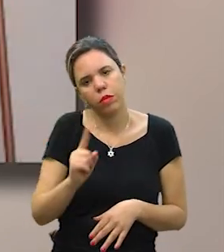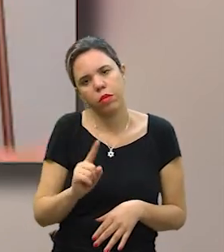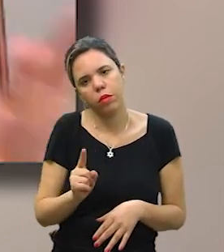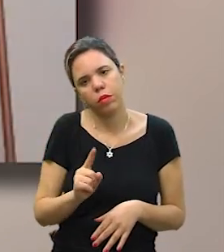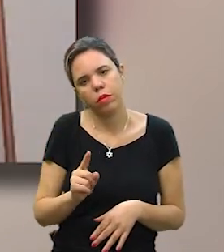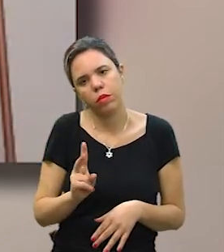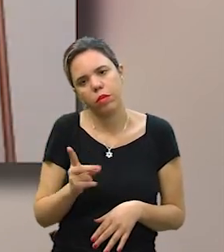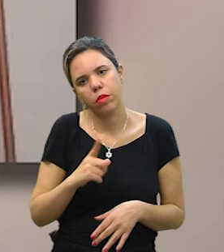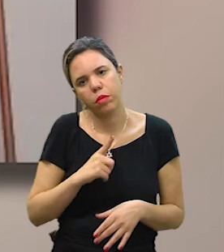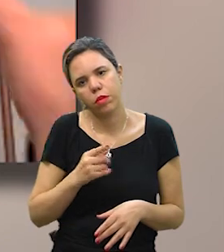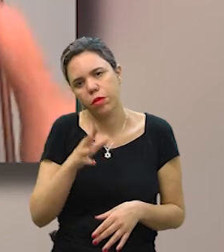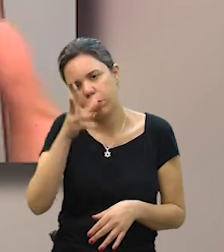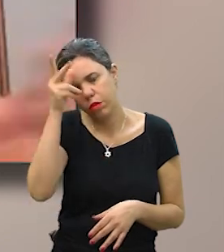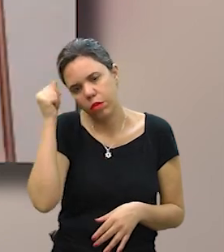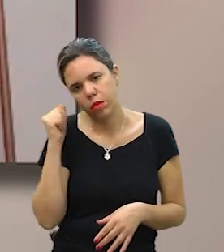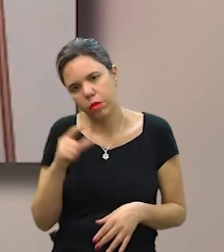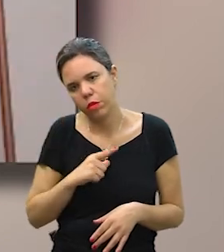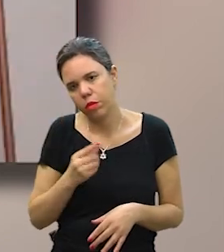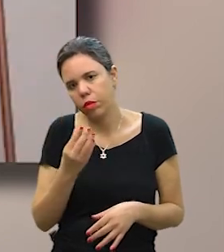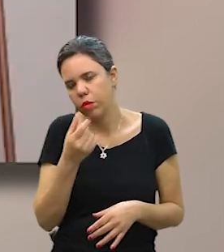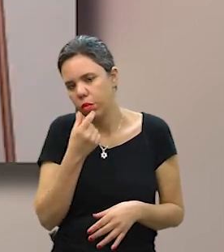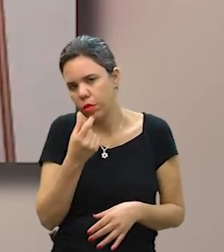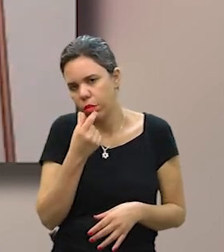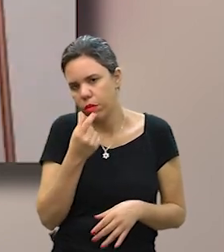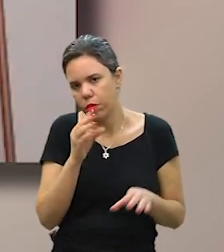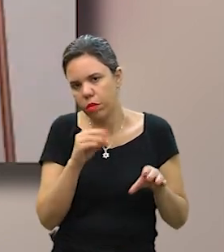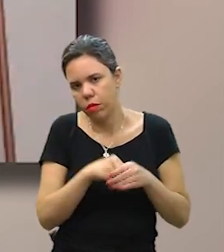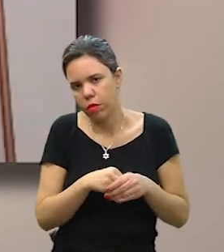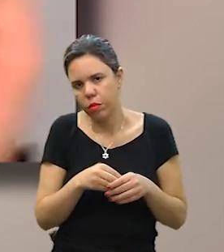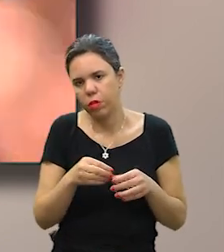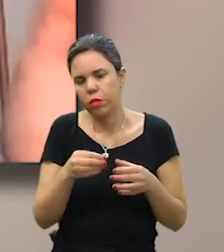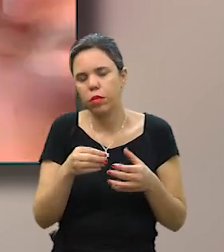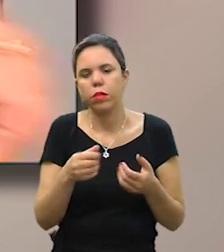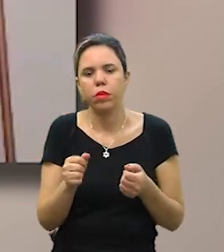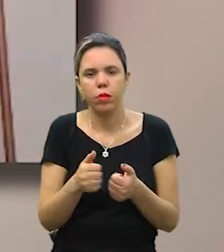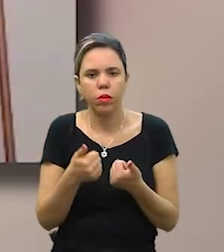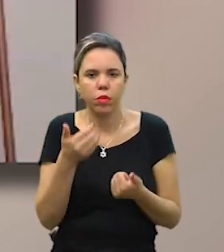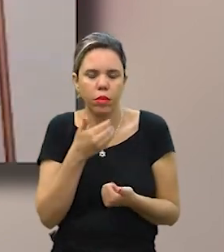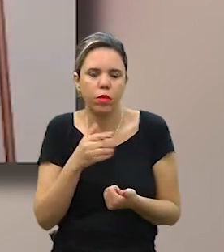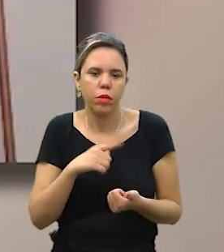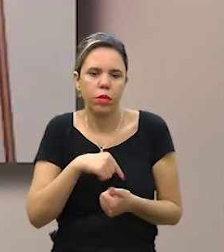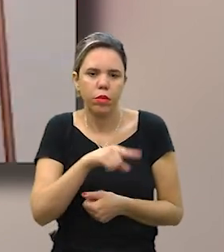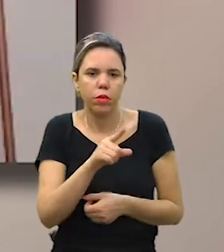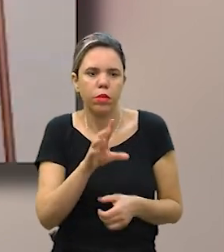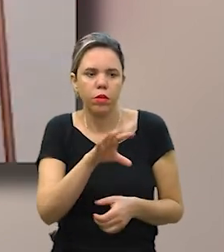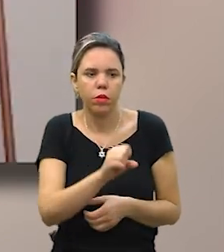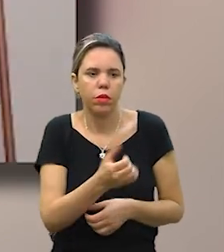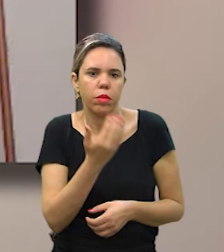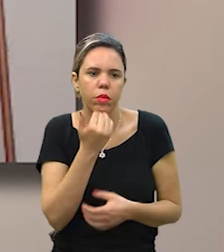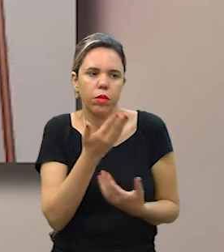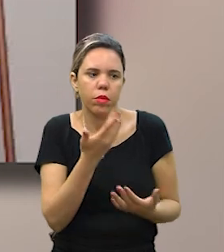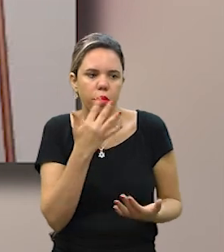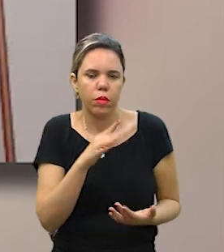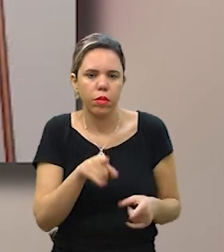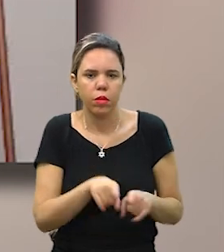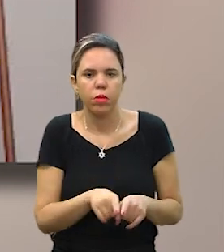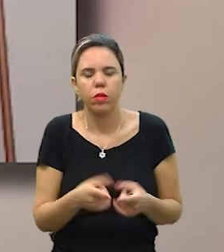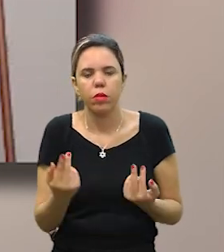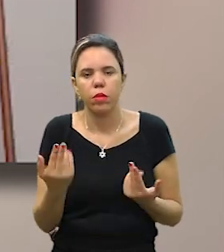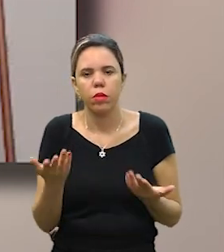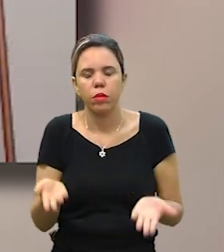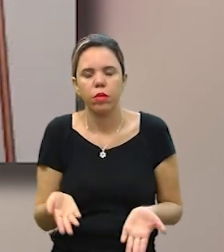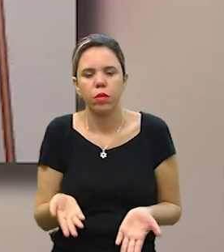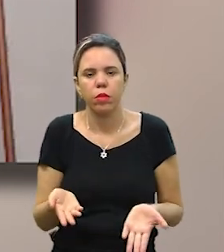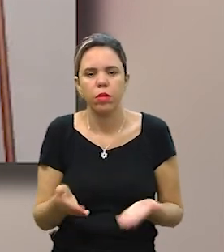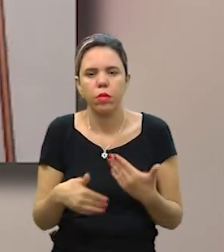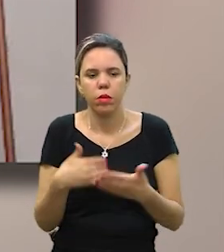os dias. Todo dia tem refrigerante, tem uma bolacha recheada no armário, tem um doce, a gente vai lá e pega e come. A criança também é